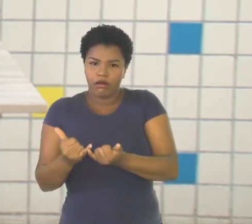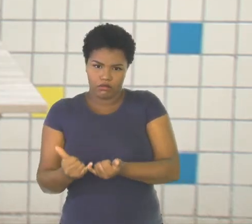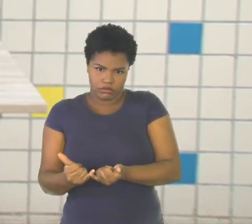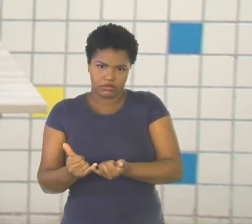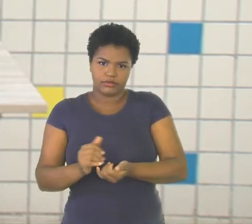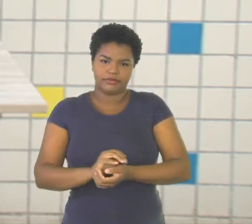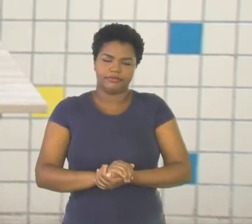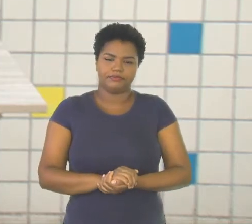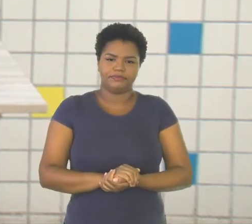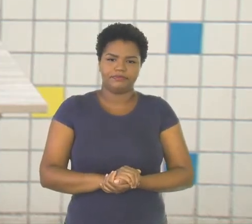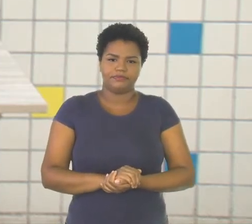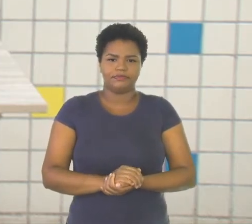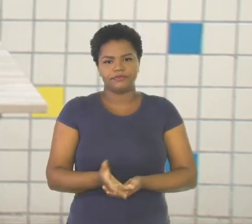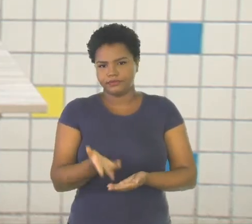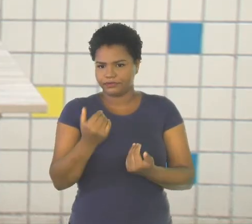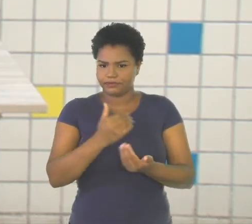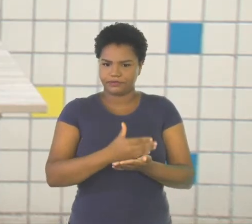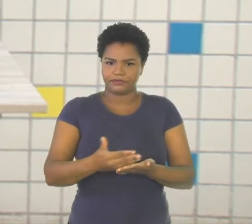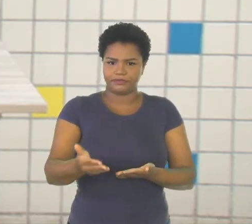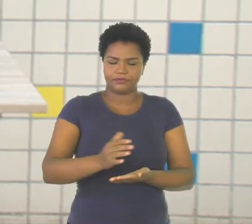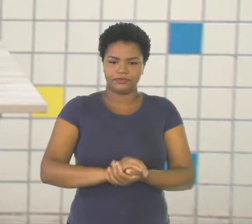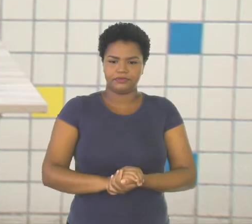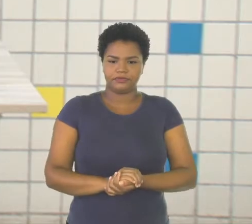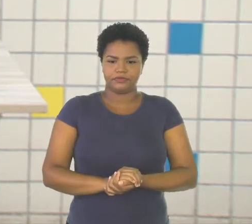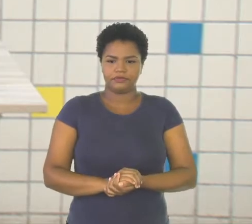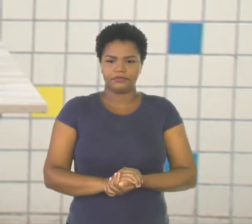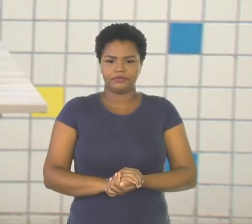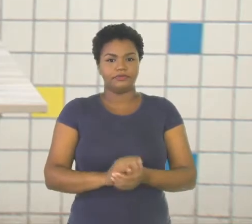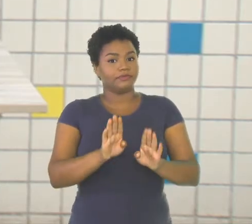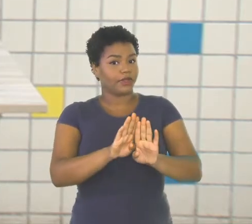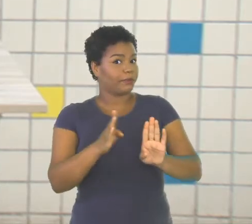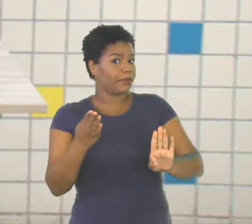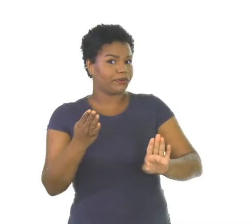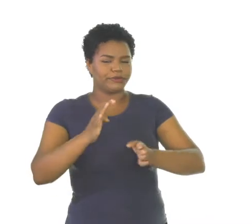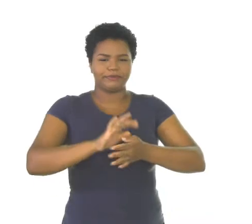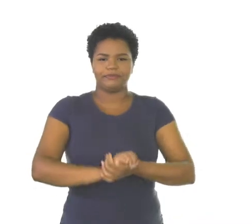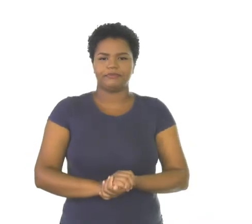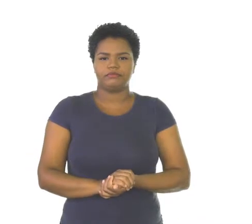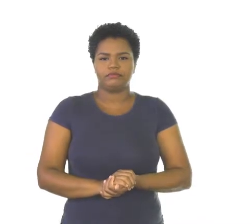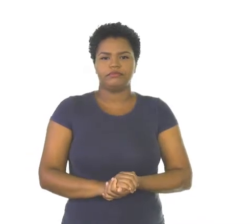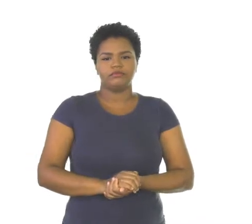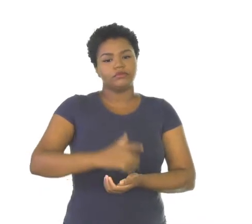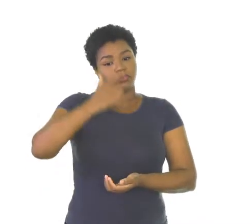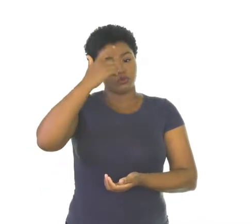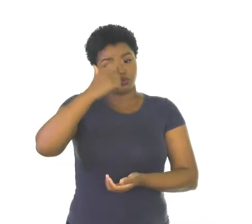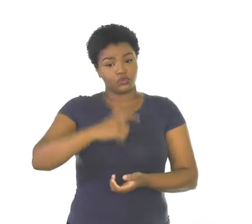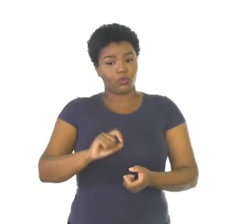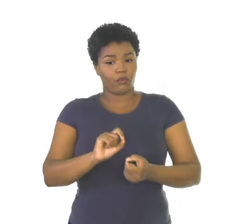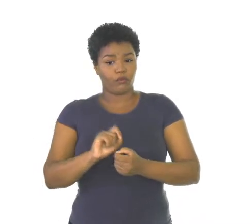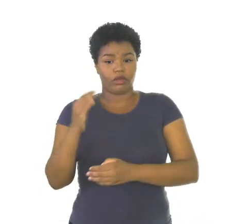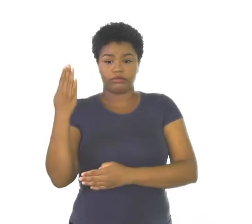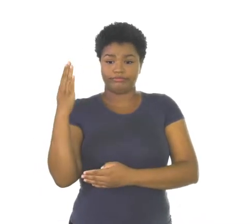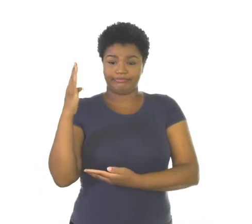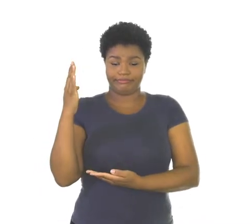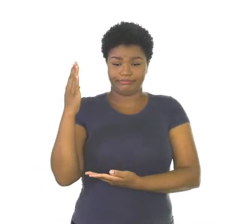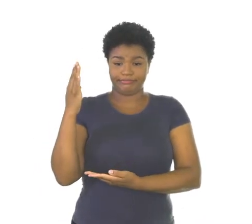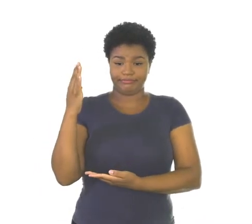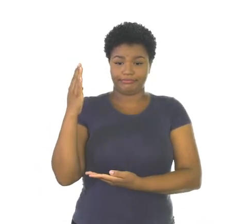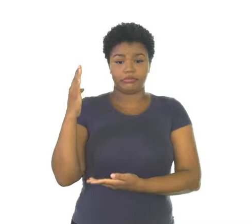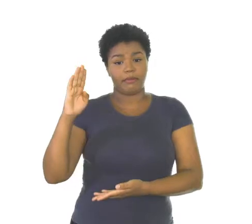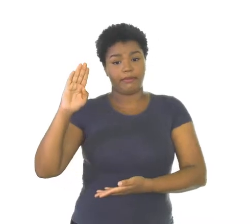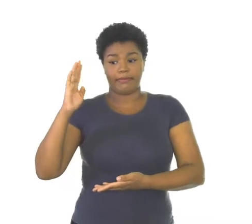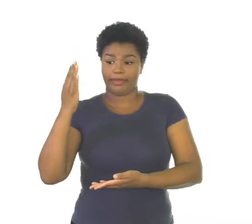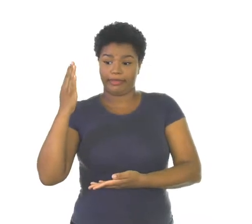parecidas. Então, vamos começar. A porta. Eu sou feita de madeira.